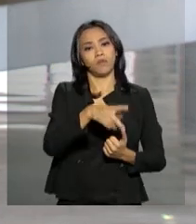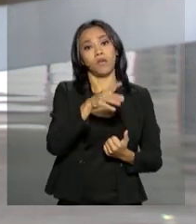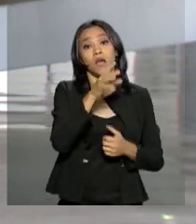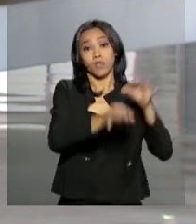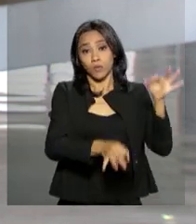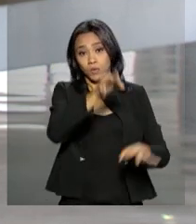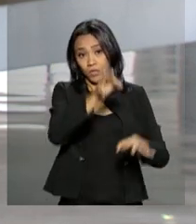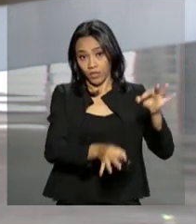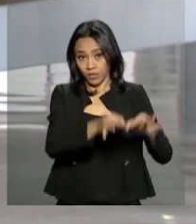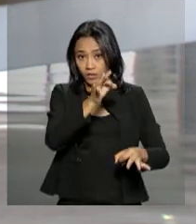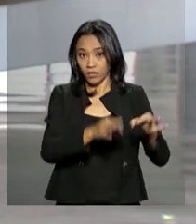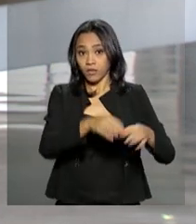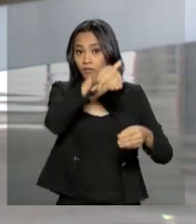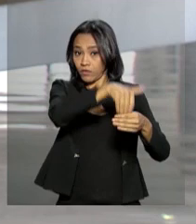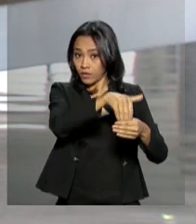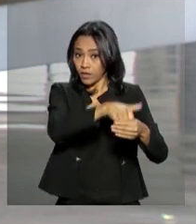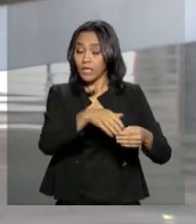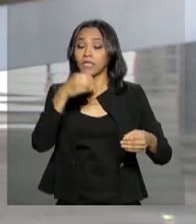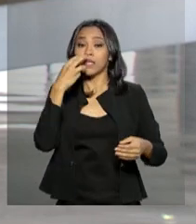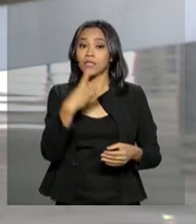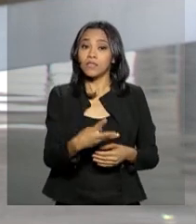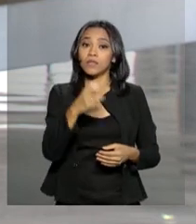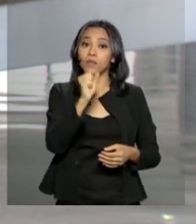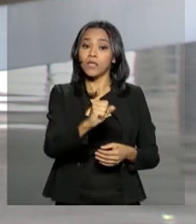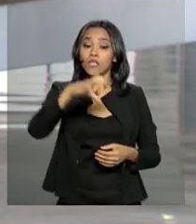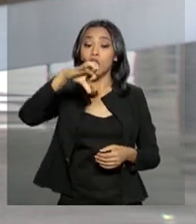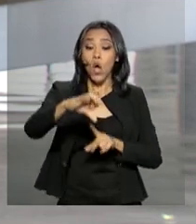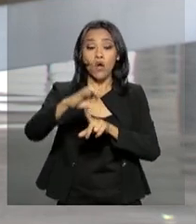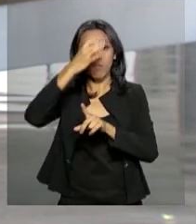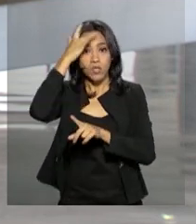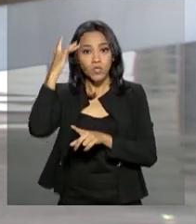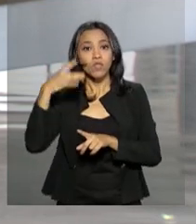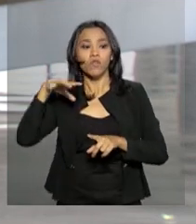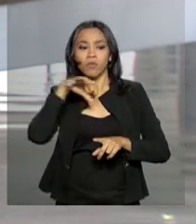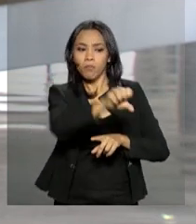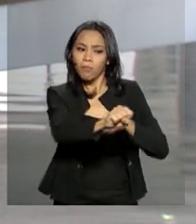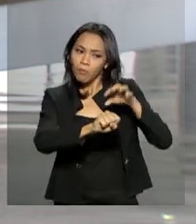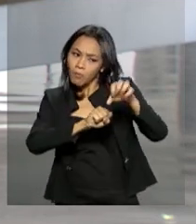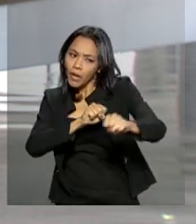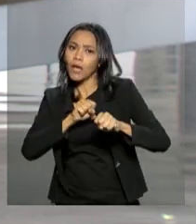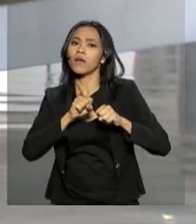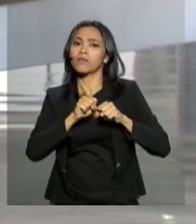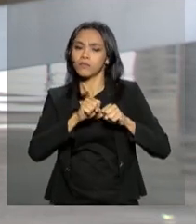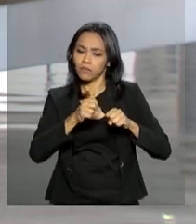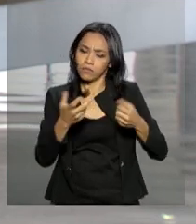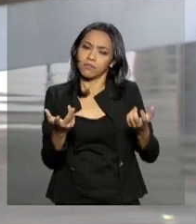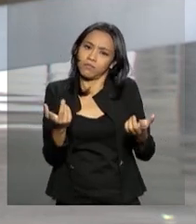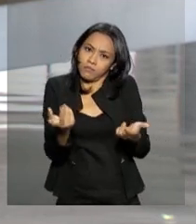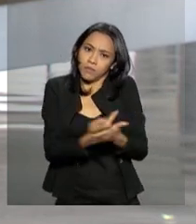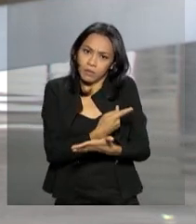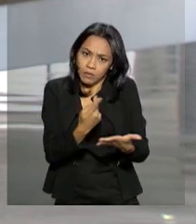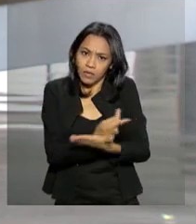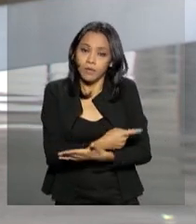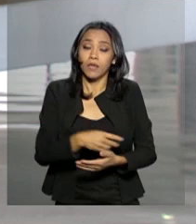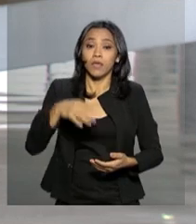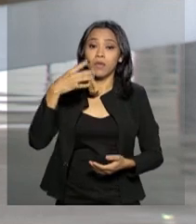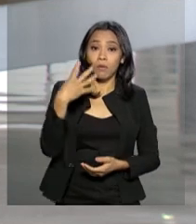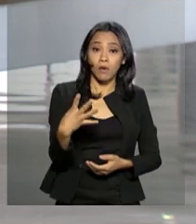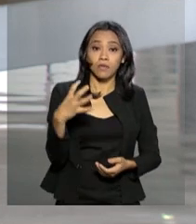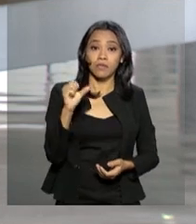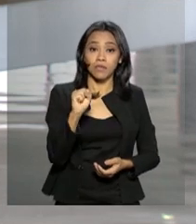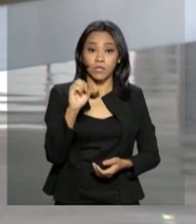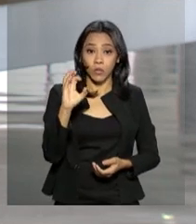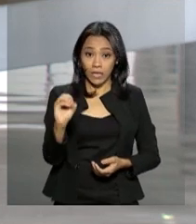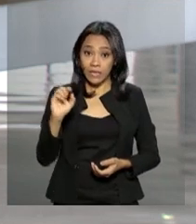trezentos e oitenta e nove pessoas foram conduzidas pela prática de infrações à lei eleitoral e 480 mil